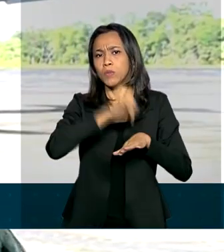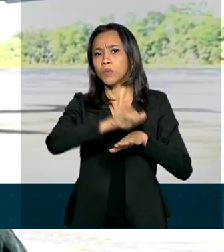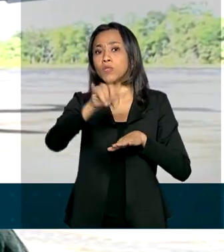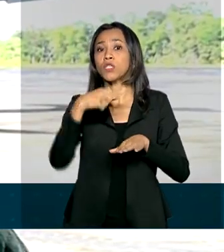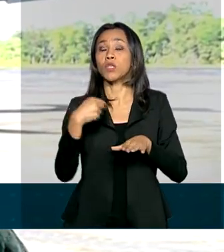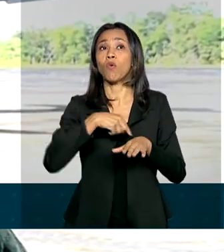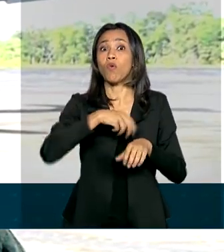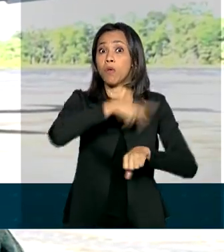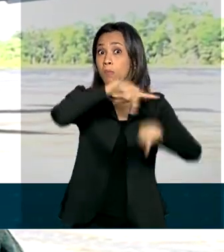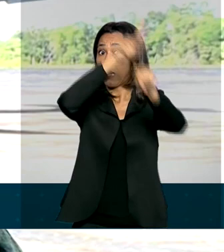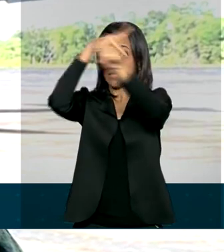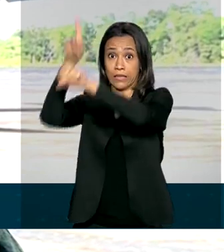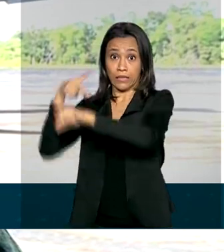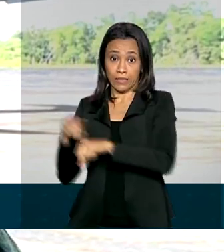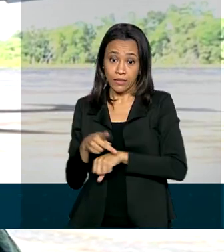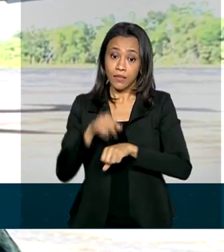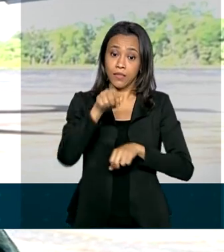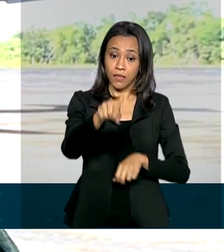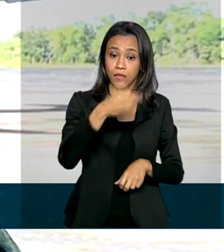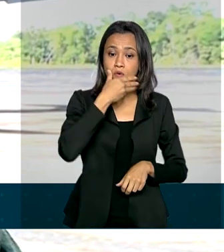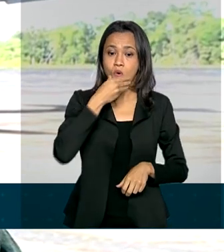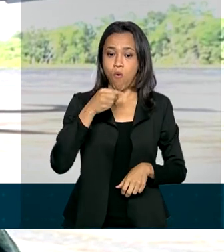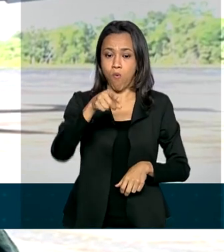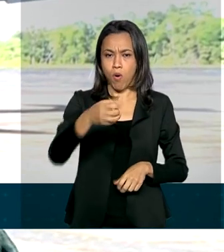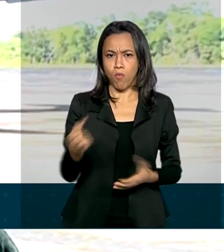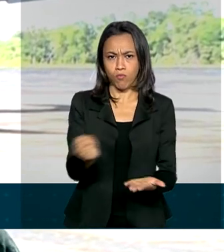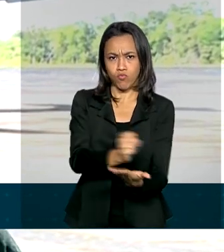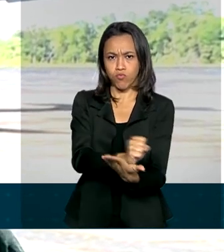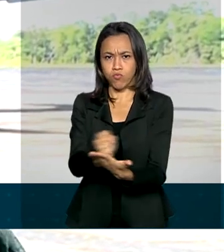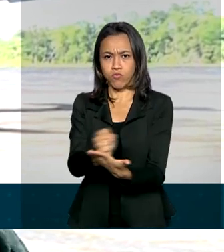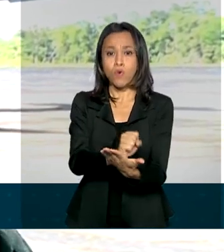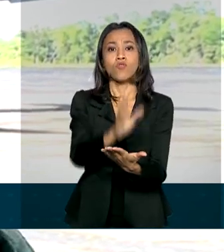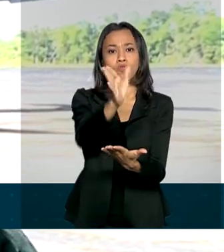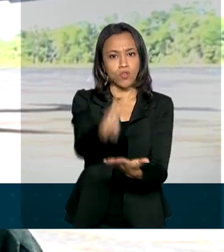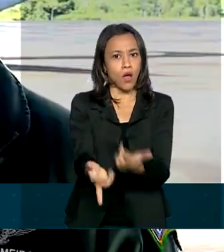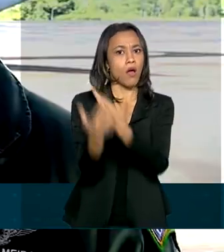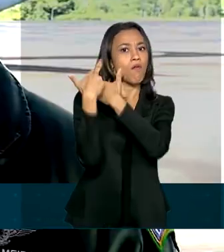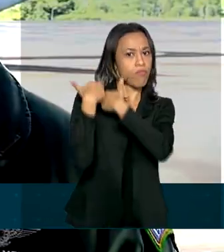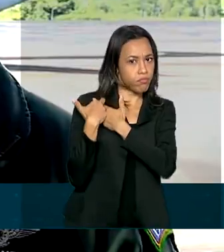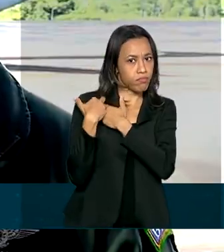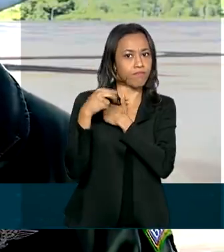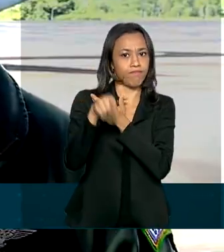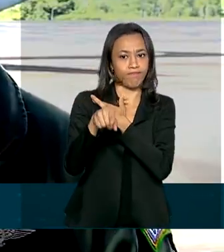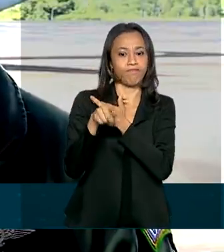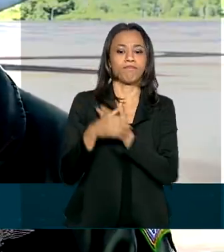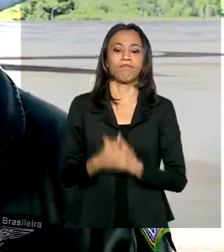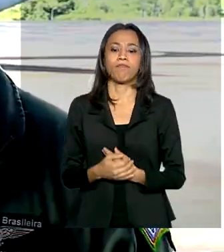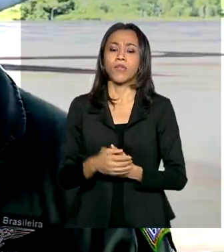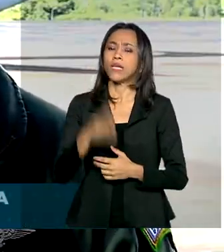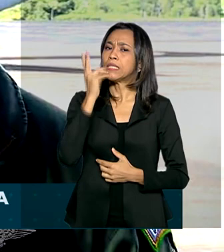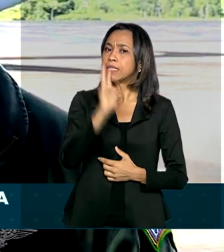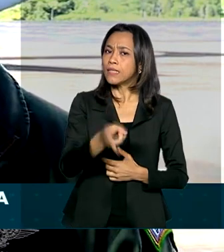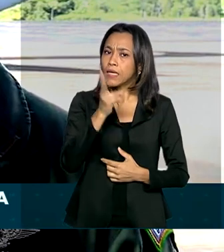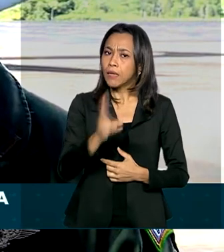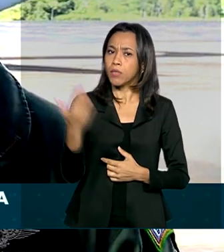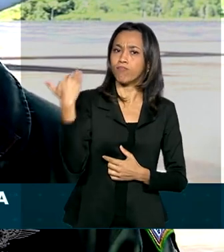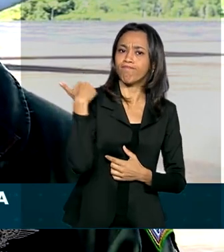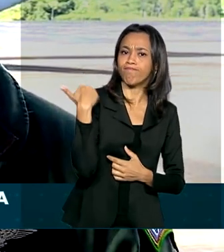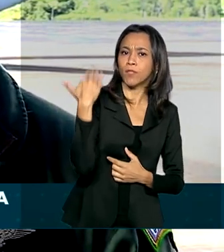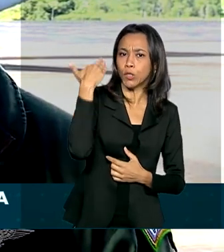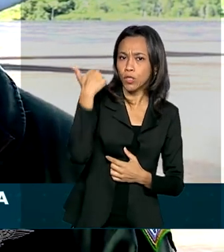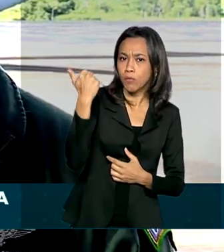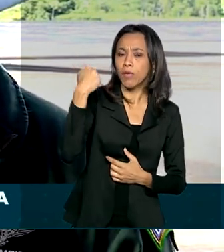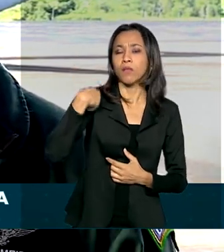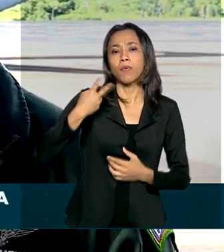piloto, o capitão da aeronáutica, Marcelo Almeida, já integrou muitas dessas missões. Estamos sendo constantemente acionados para realizar